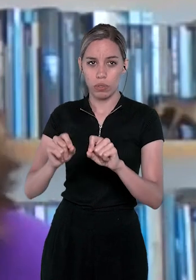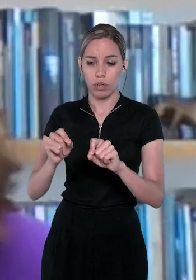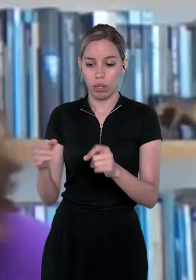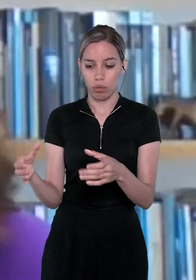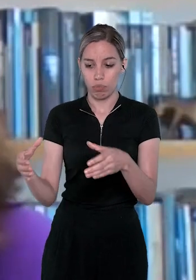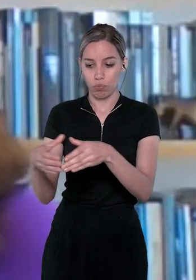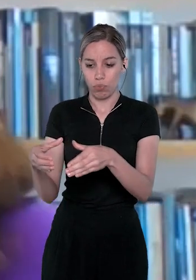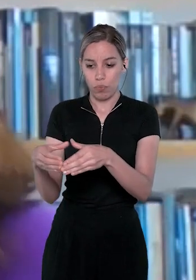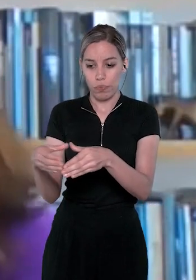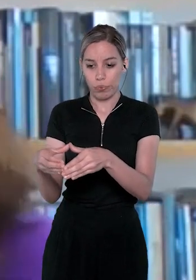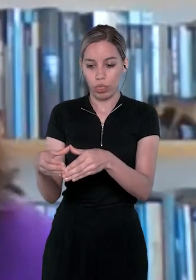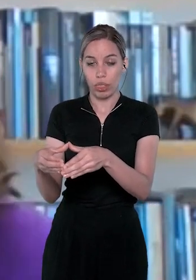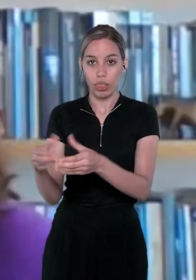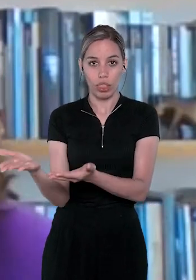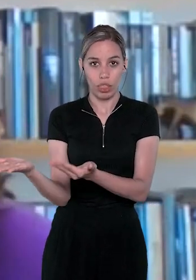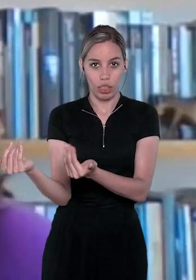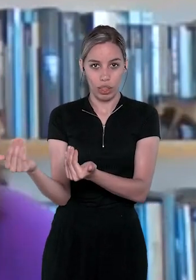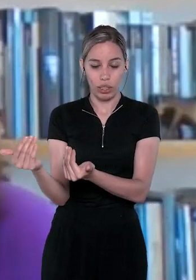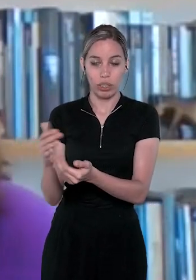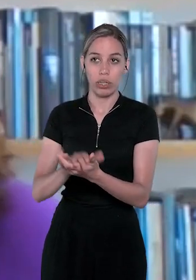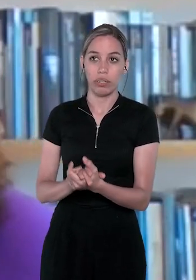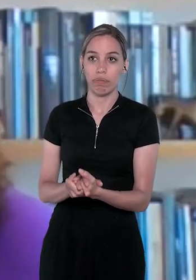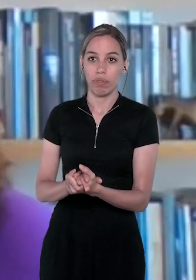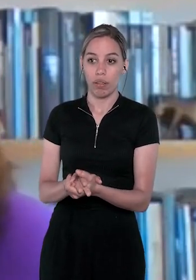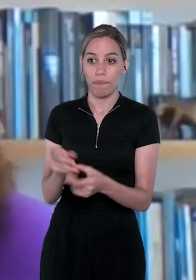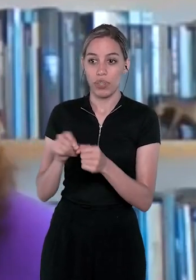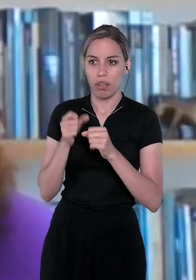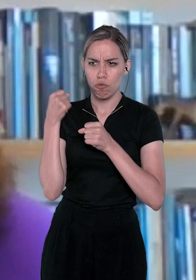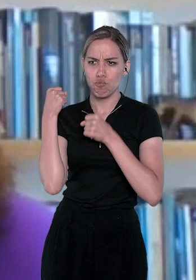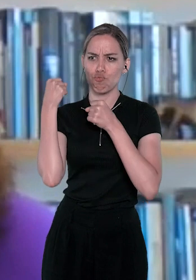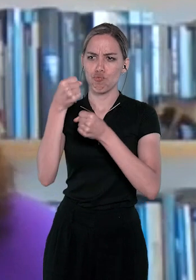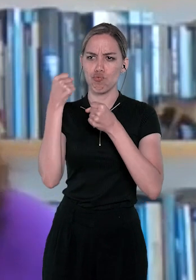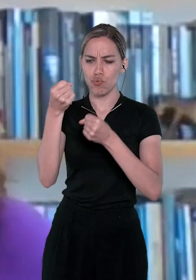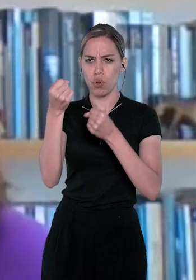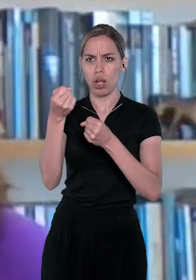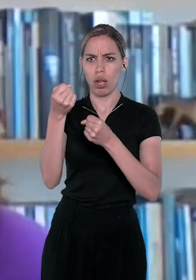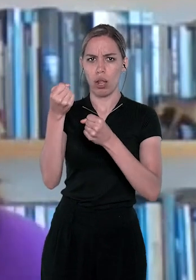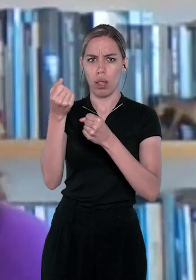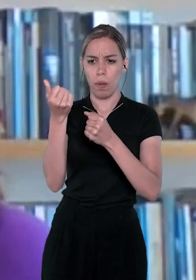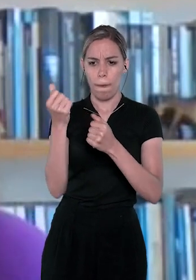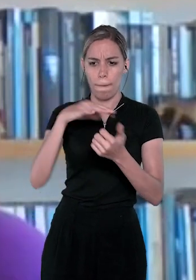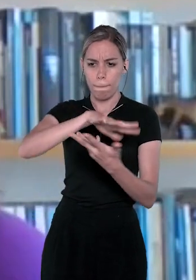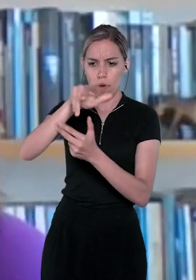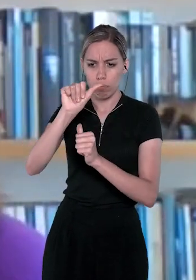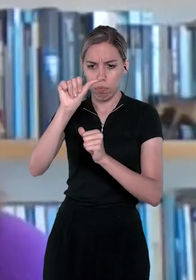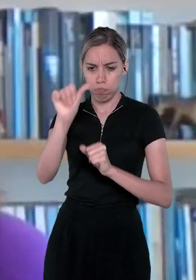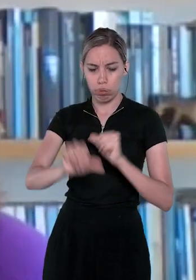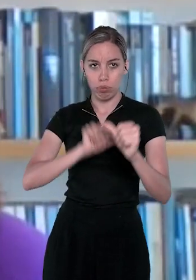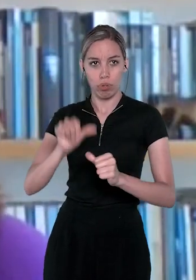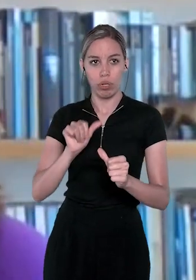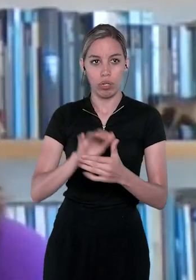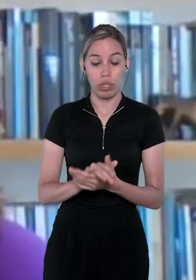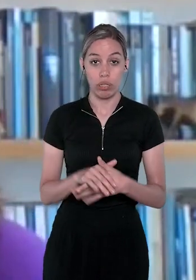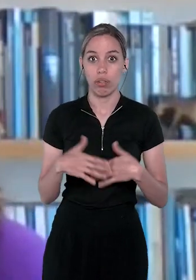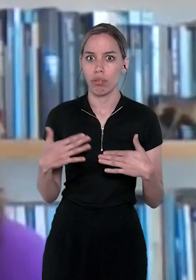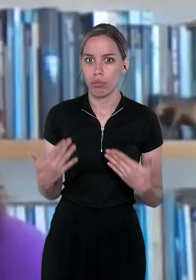grupos jovens, muito jovens, revolucionassem o mundo. Então, o que nós temos no livro